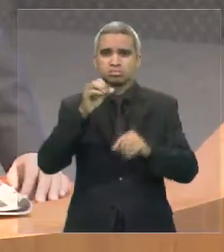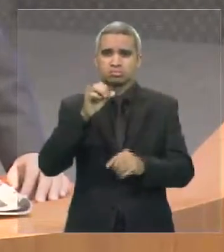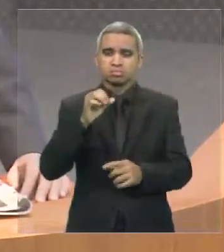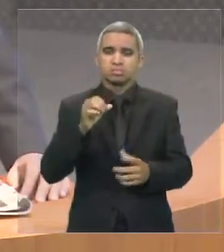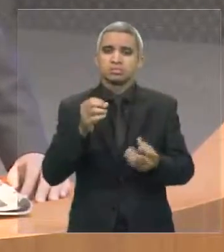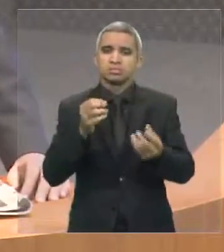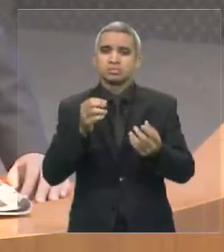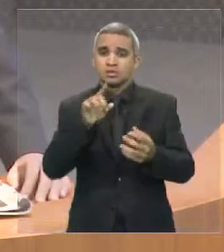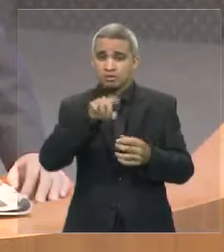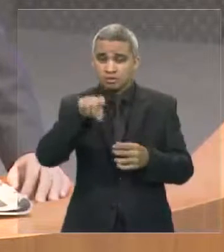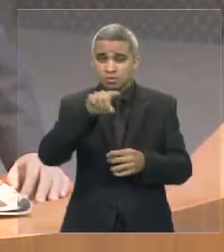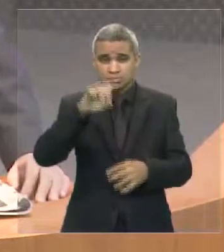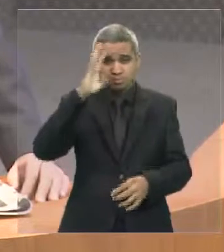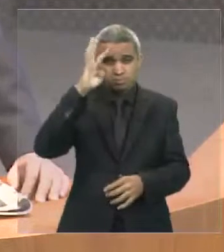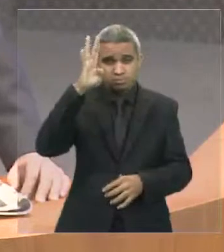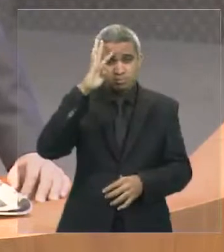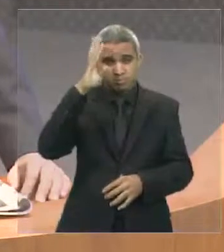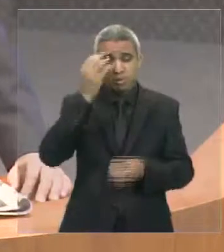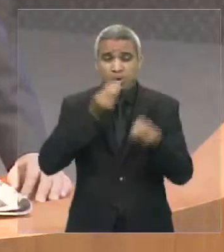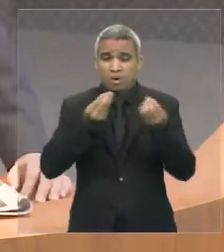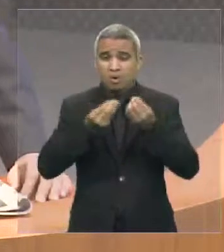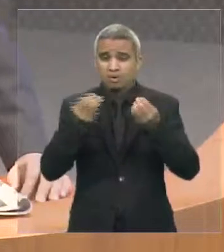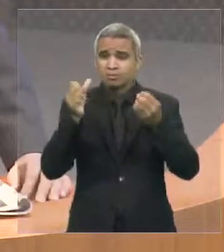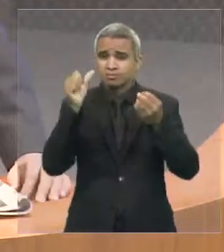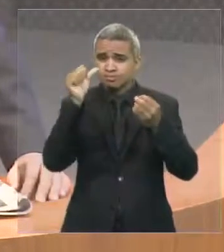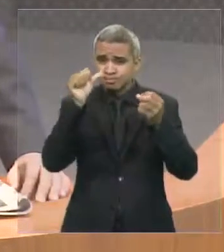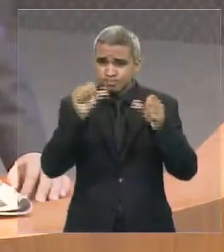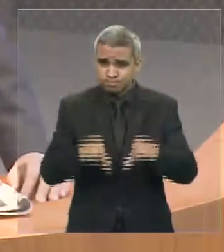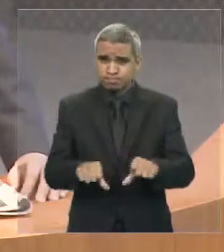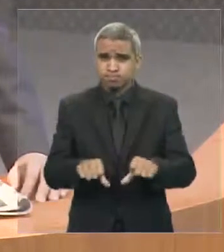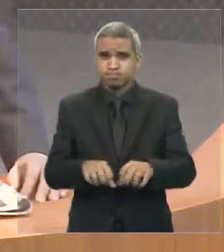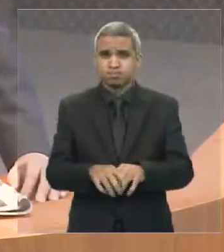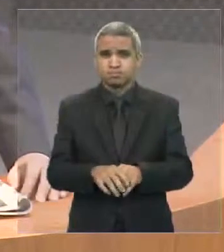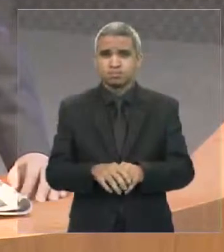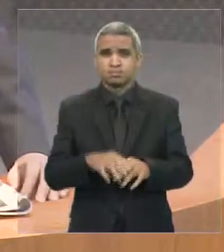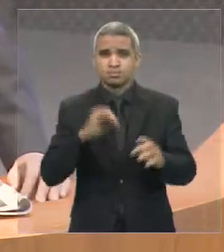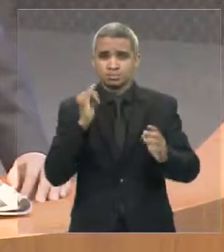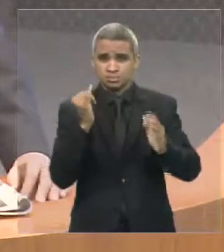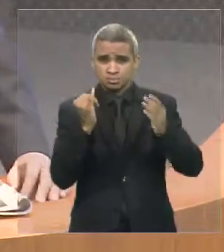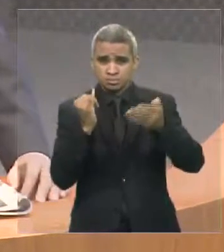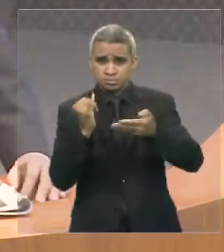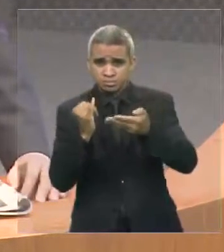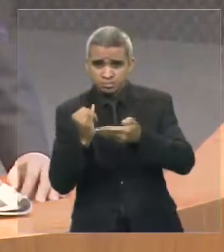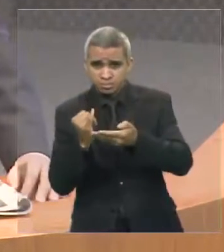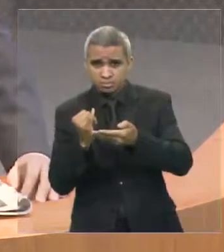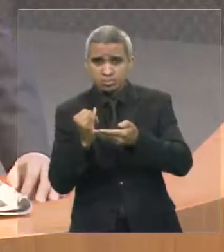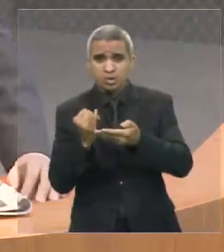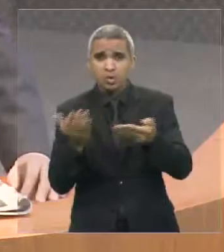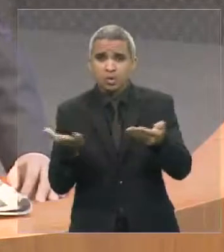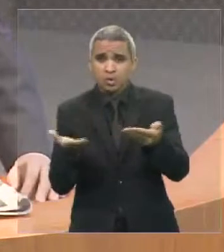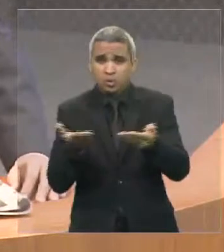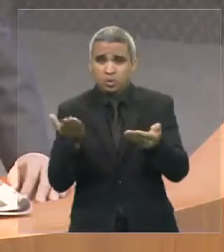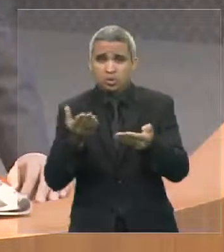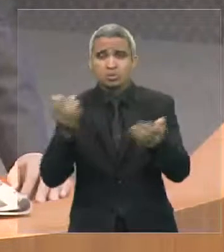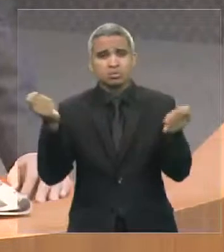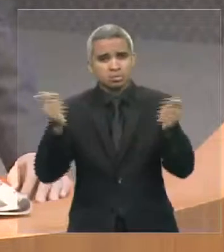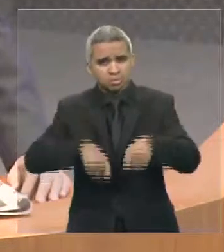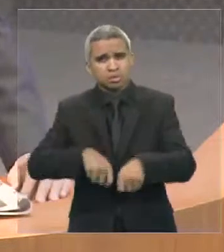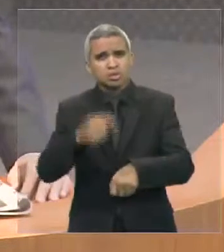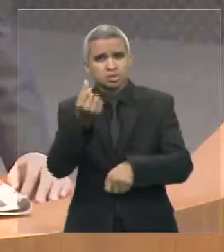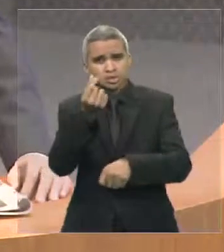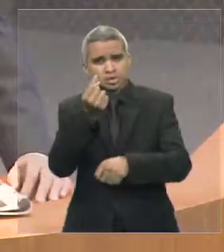situação. Um porto que foi recuperado, revitalizado, que hoje é lucrativo,